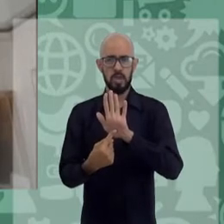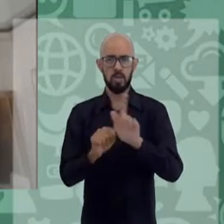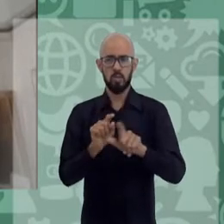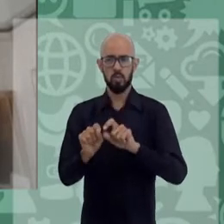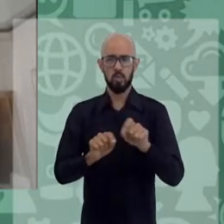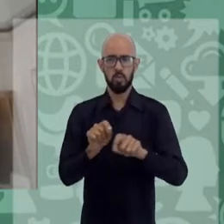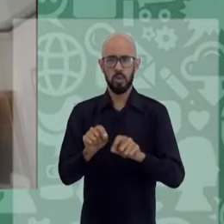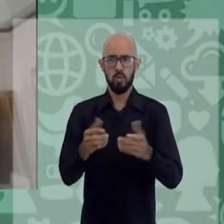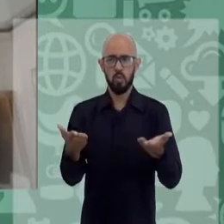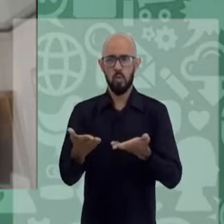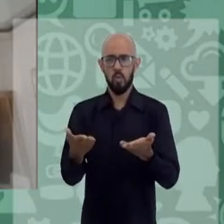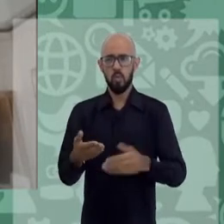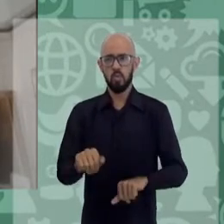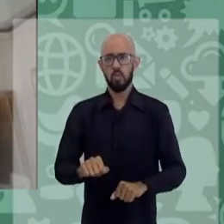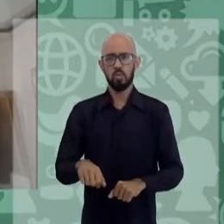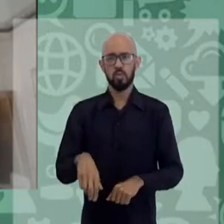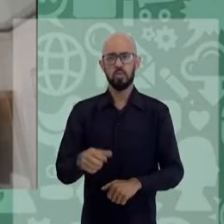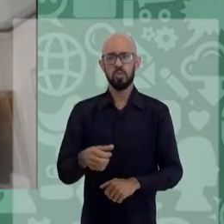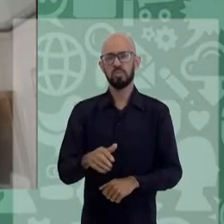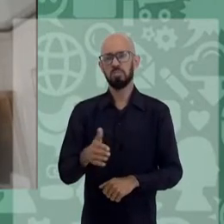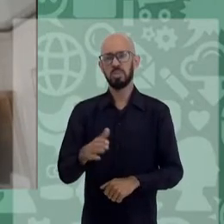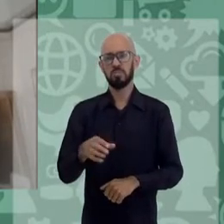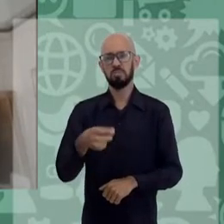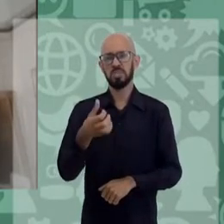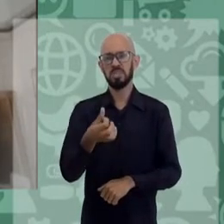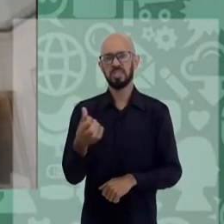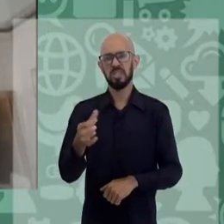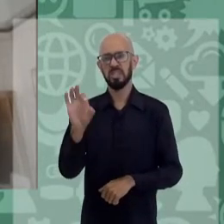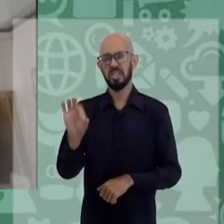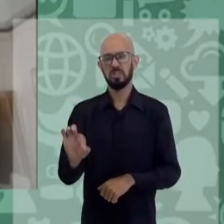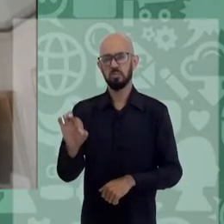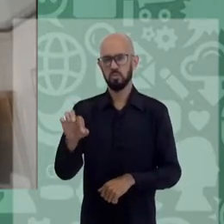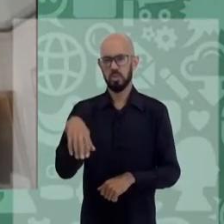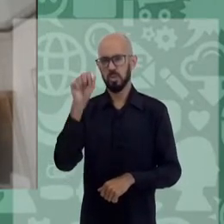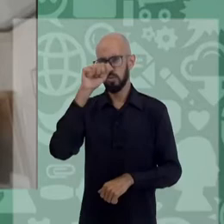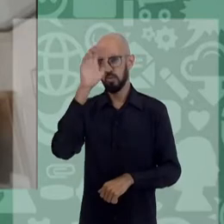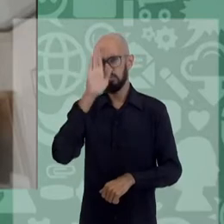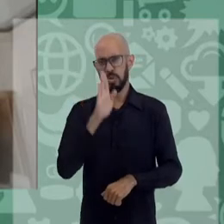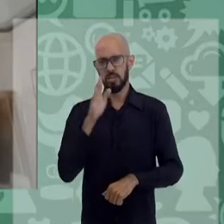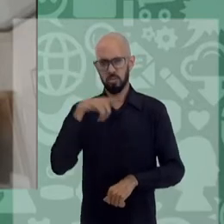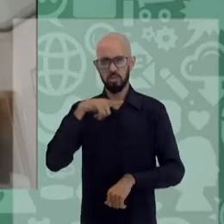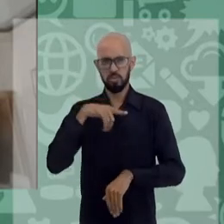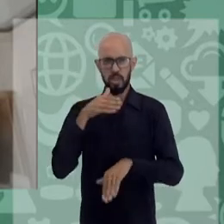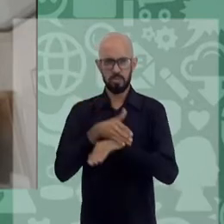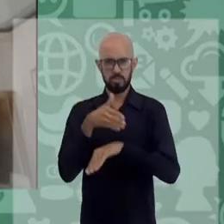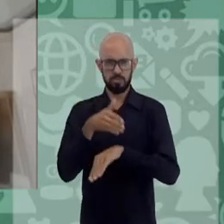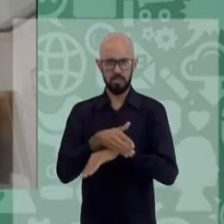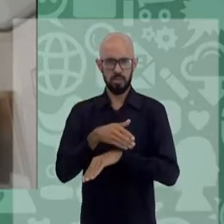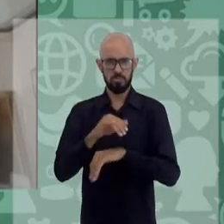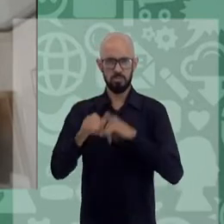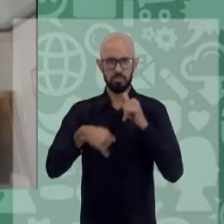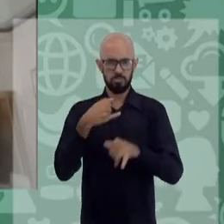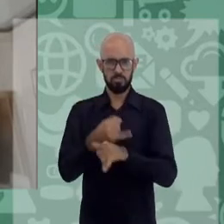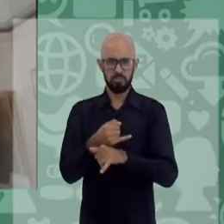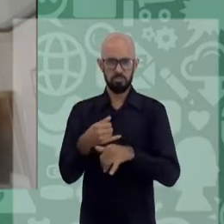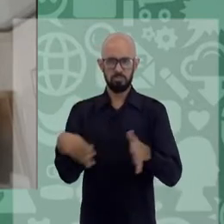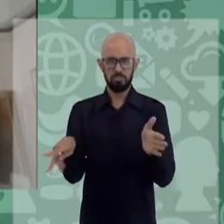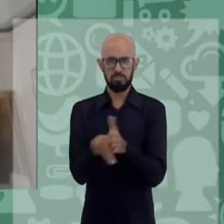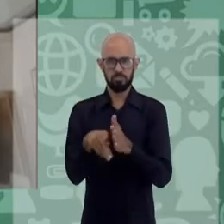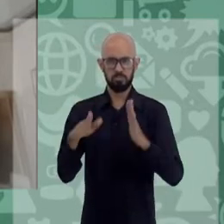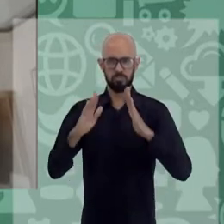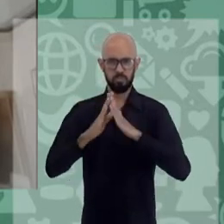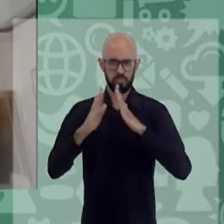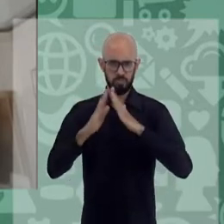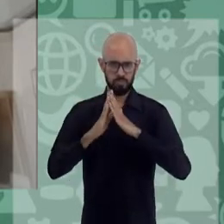que hoje praticamente 2/3 dos brasileiros têm acesso à internet regular, né, das suas